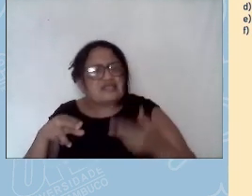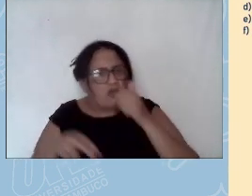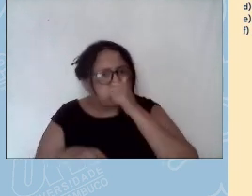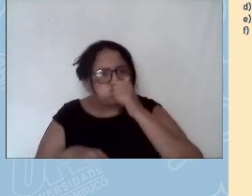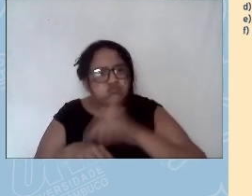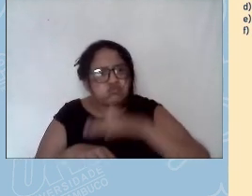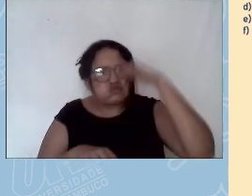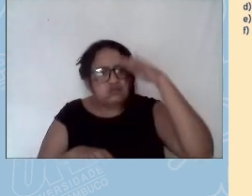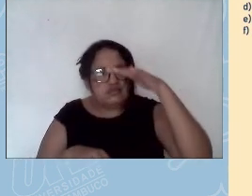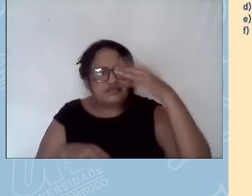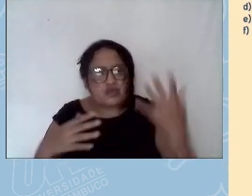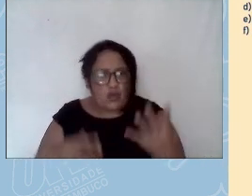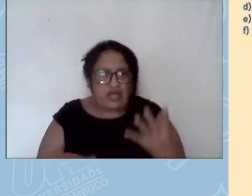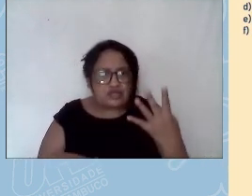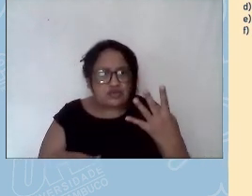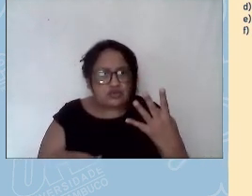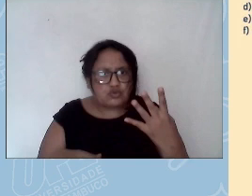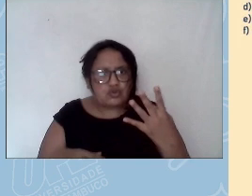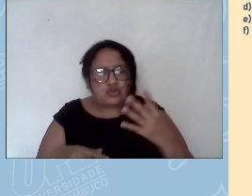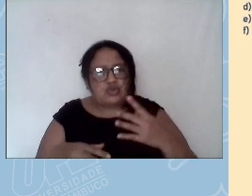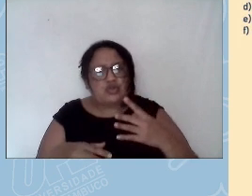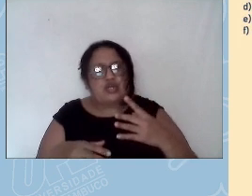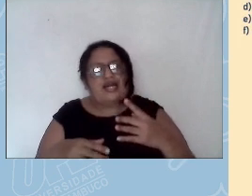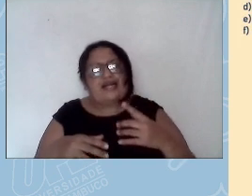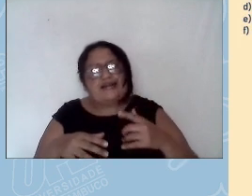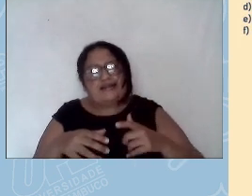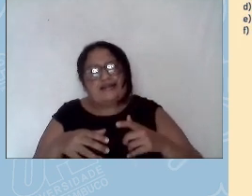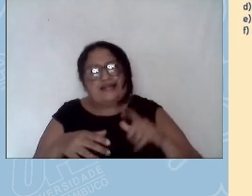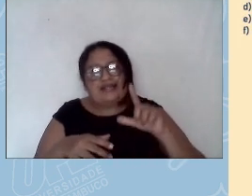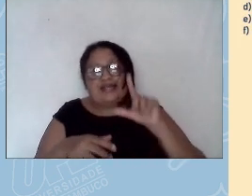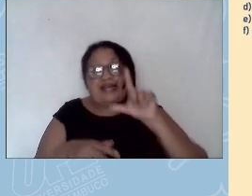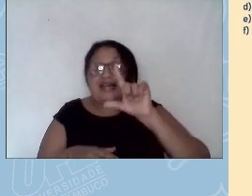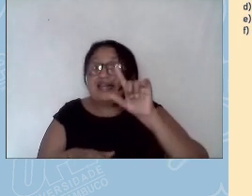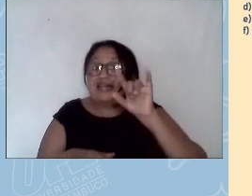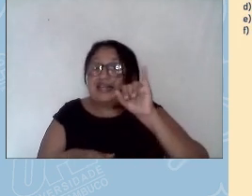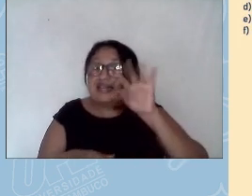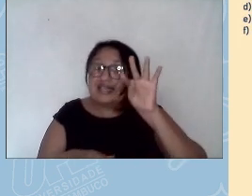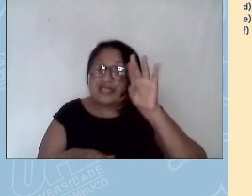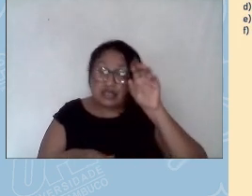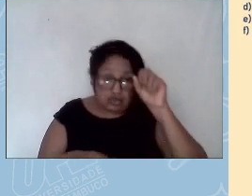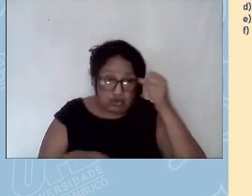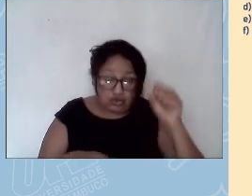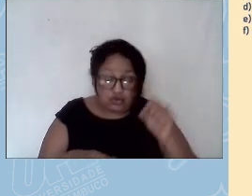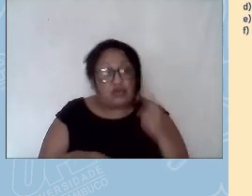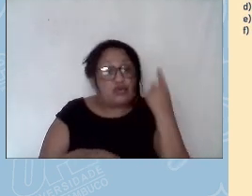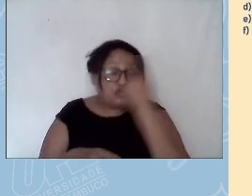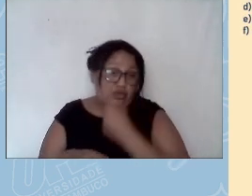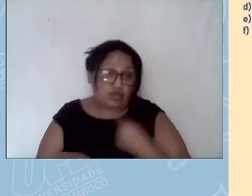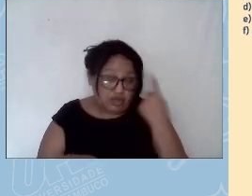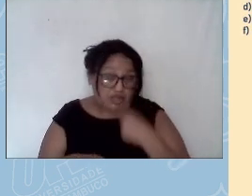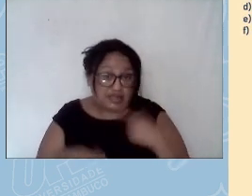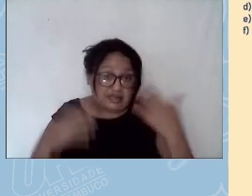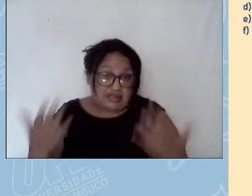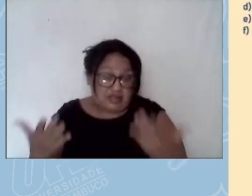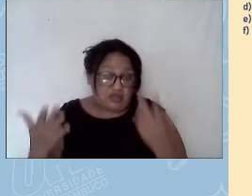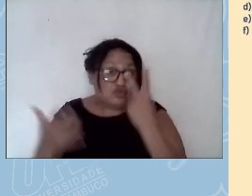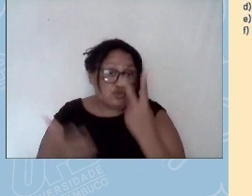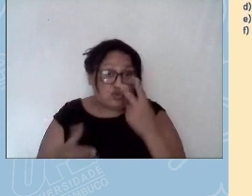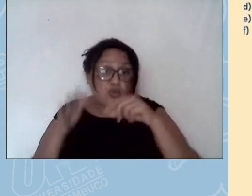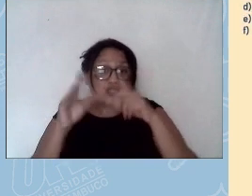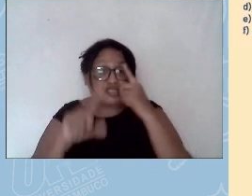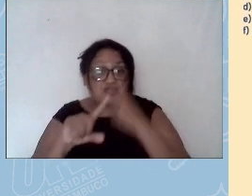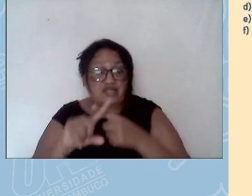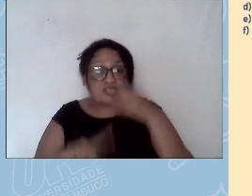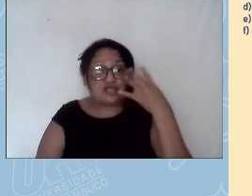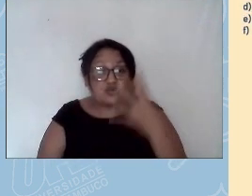quatro litros por hora logo nessas duas horas seguintes a gente tem duas vezes quatro